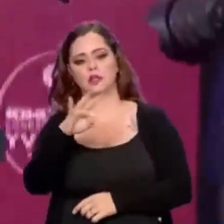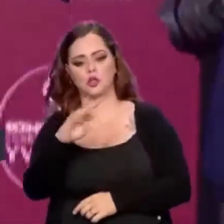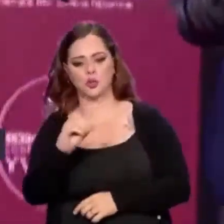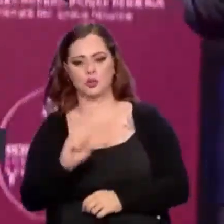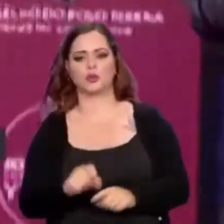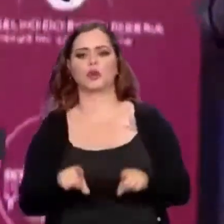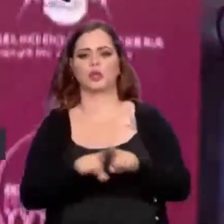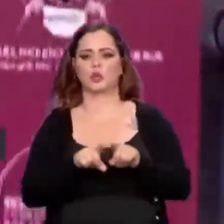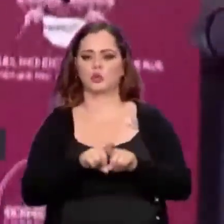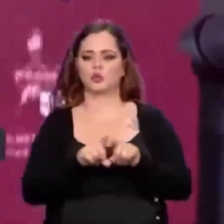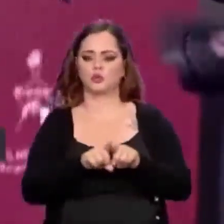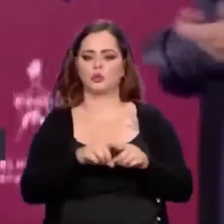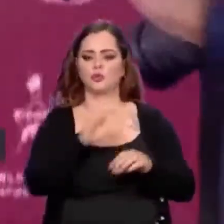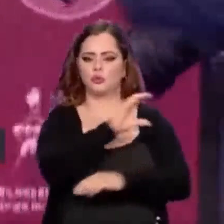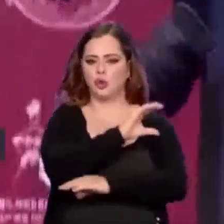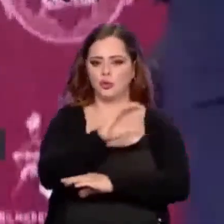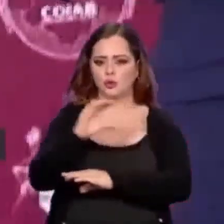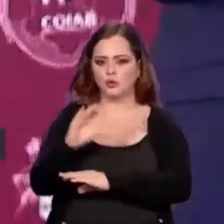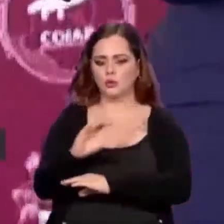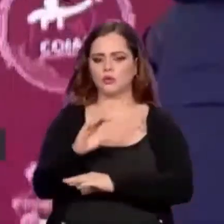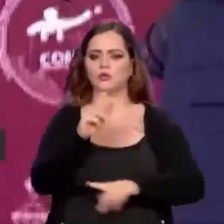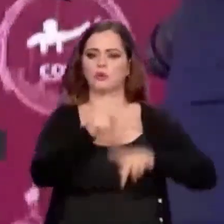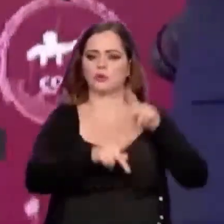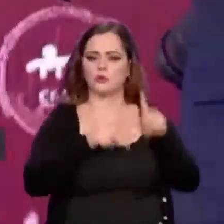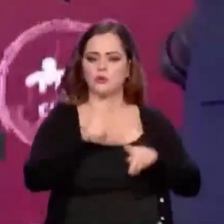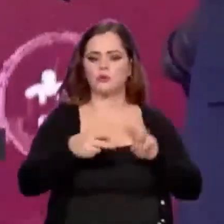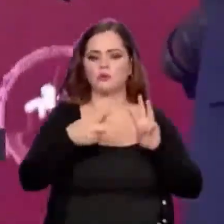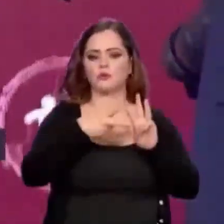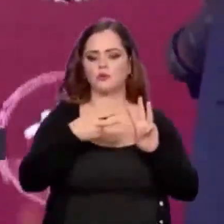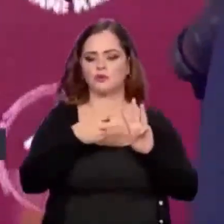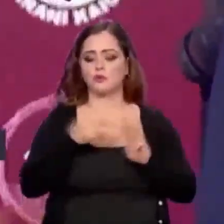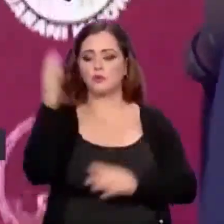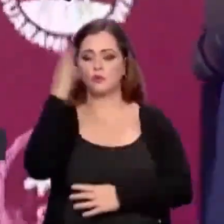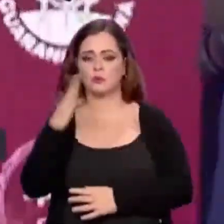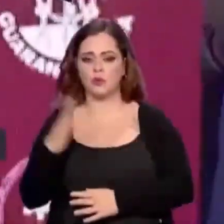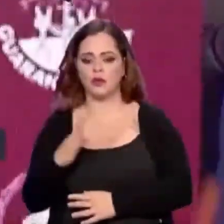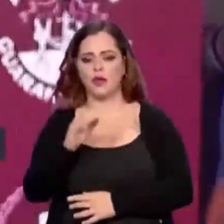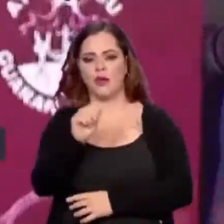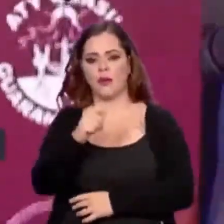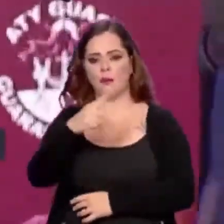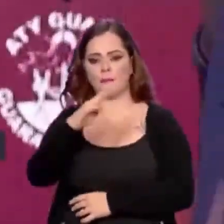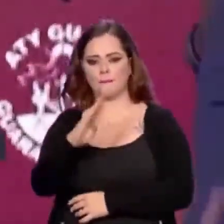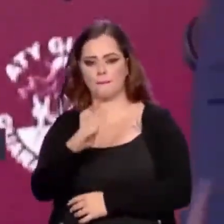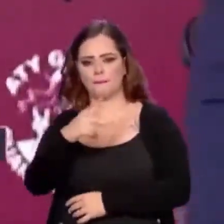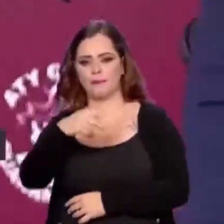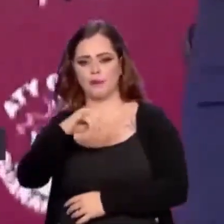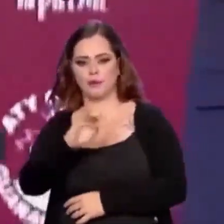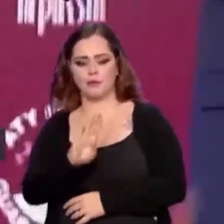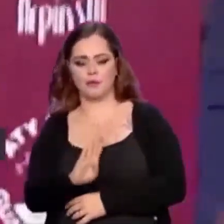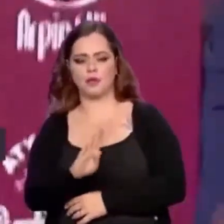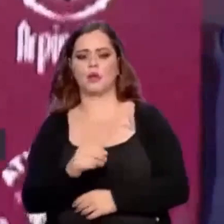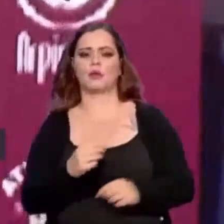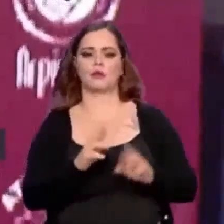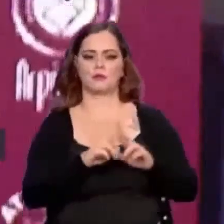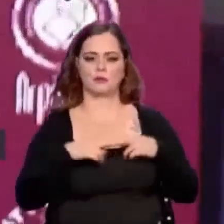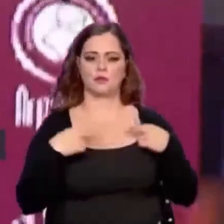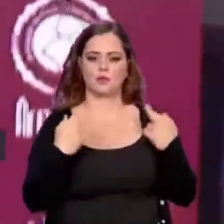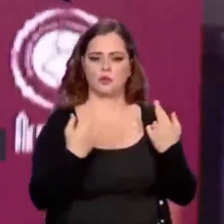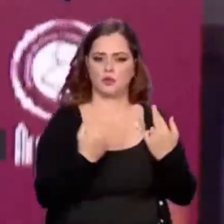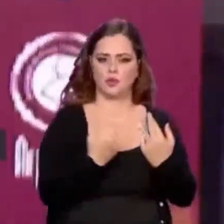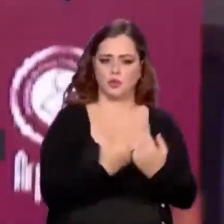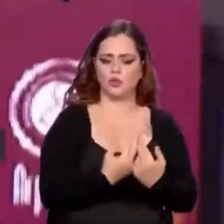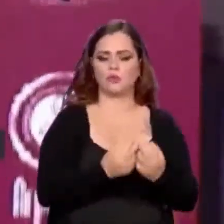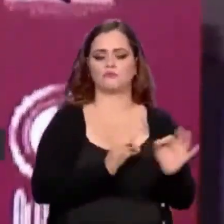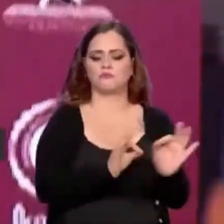da Coordenação da Articulação dos Povos Indígenas do Brasil, a APIB, pela realização da